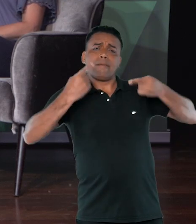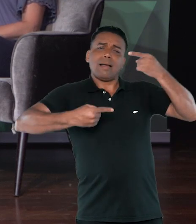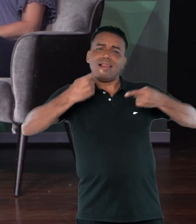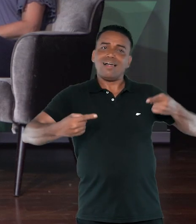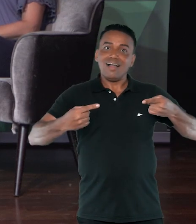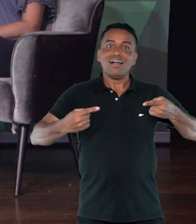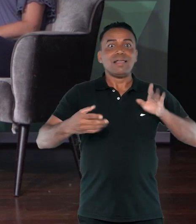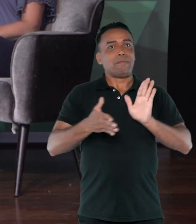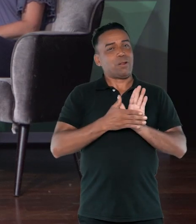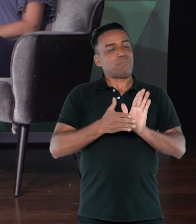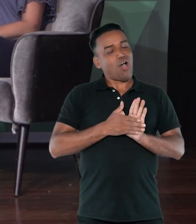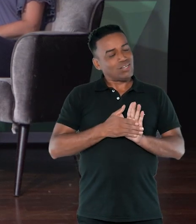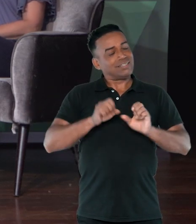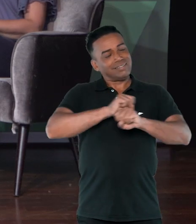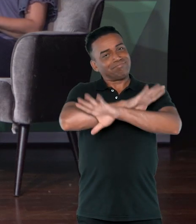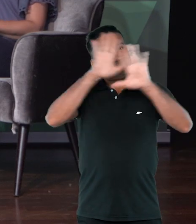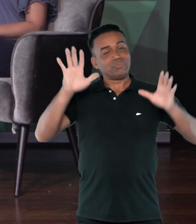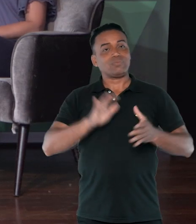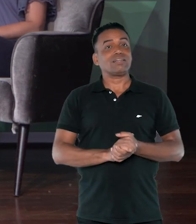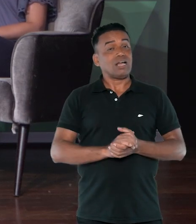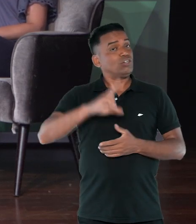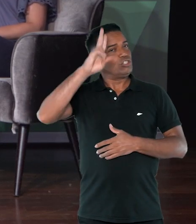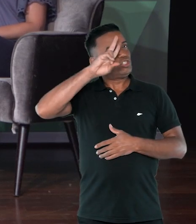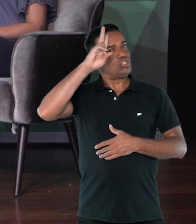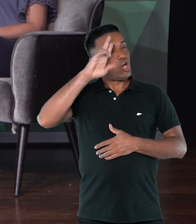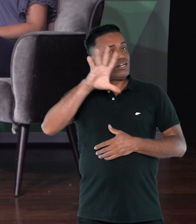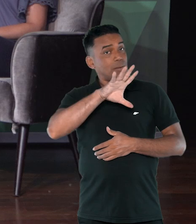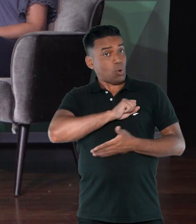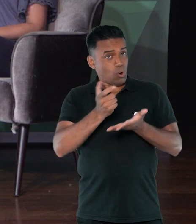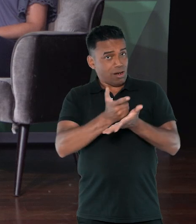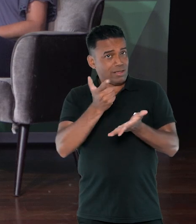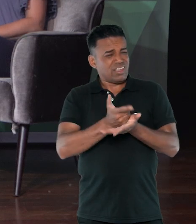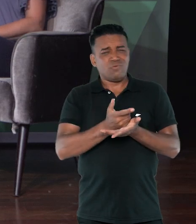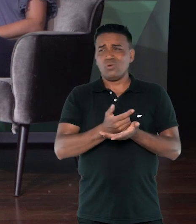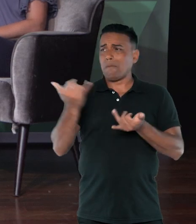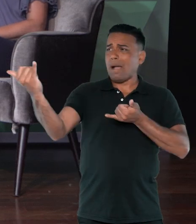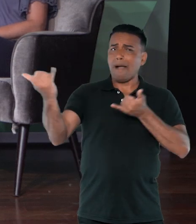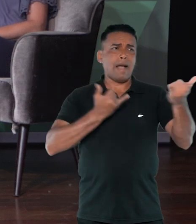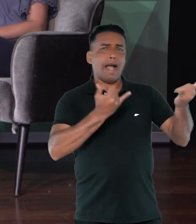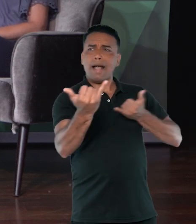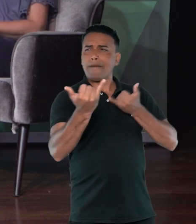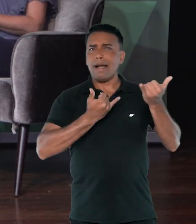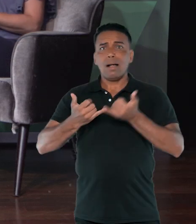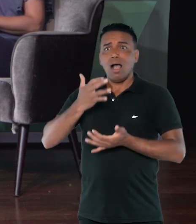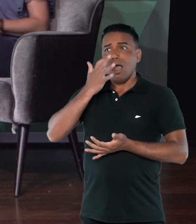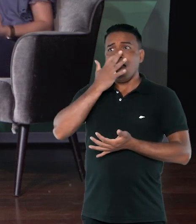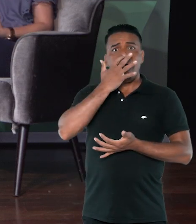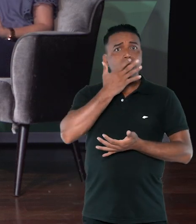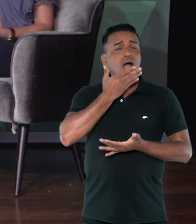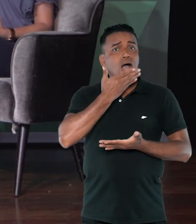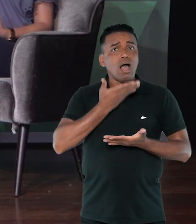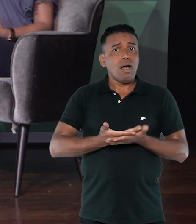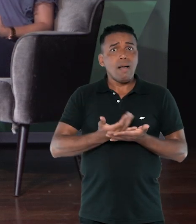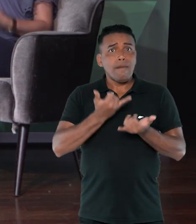propósito. E os casos de amor, eu comecei a ouvir tantas coisas impressionantes. Eu falei: gente, isso é coisa de novela, isso é coisa de